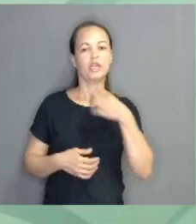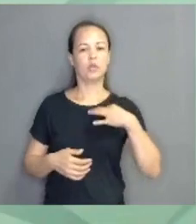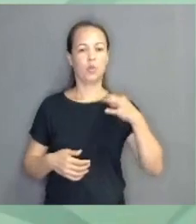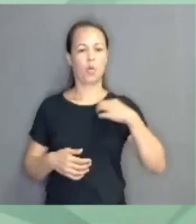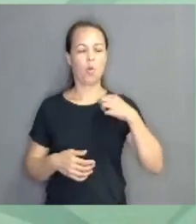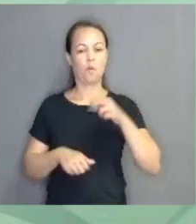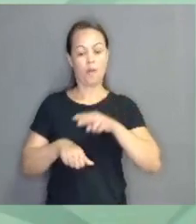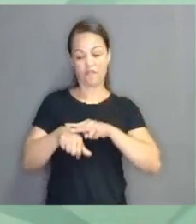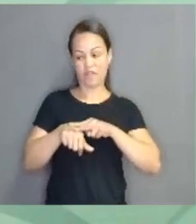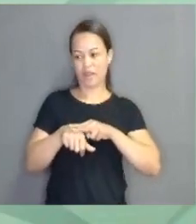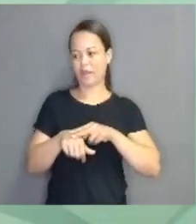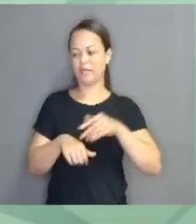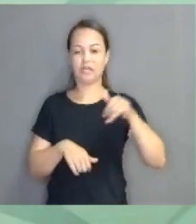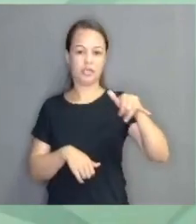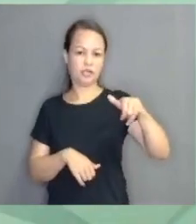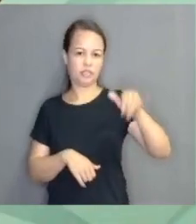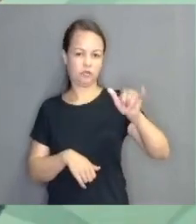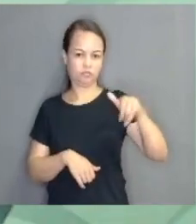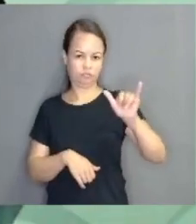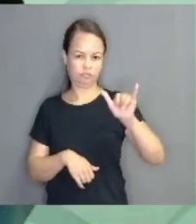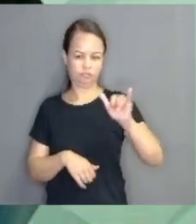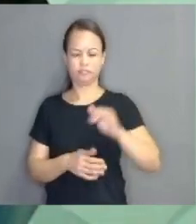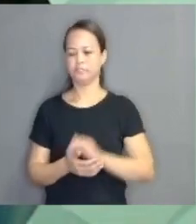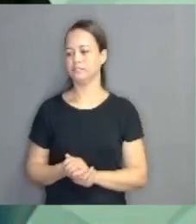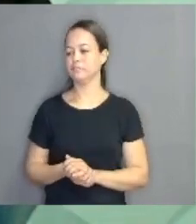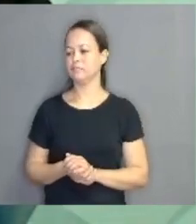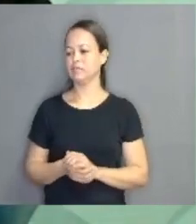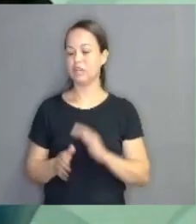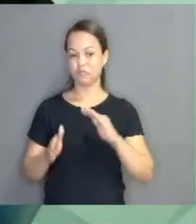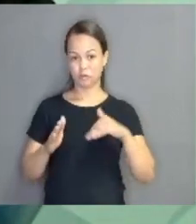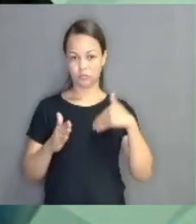Y. Vamos lá para o próximo desafio?